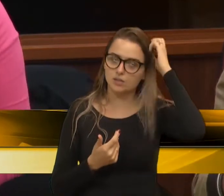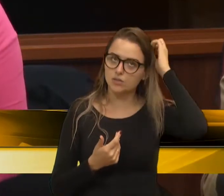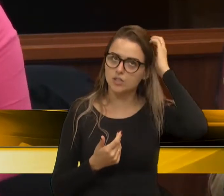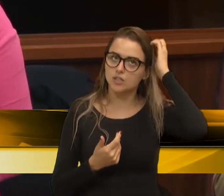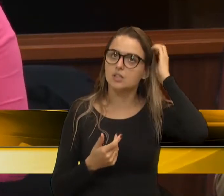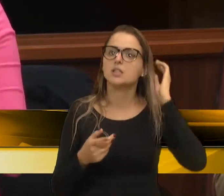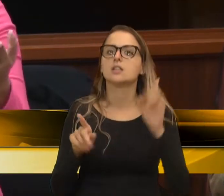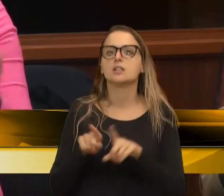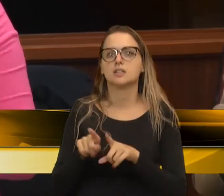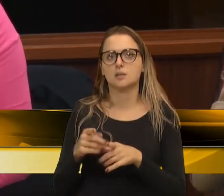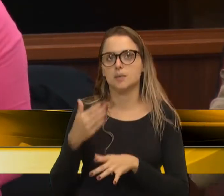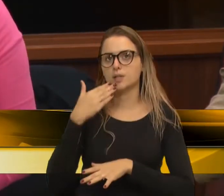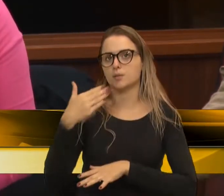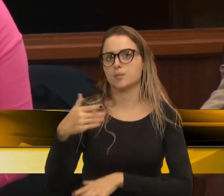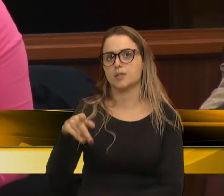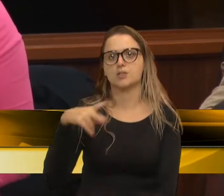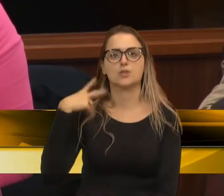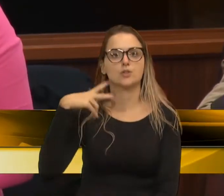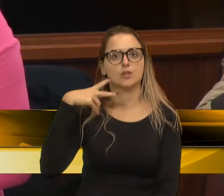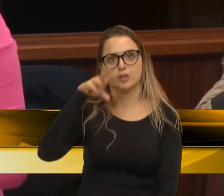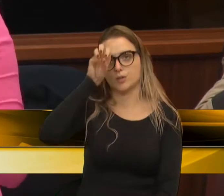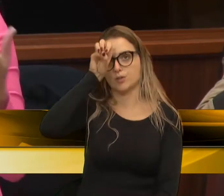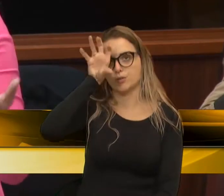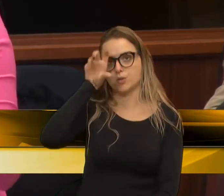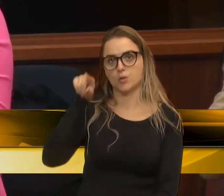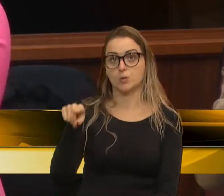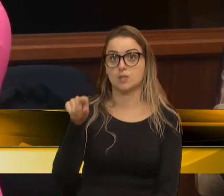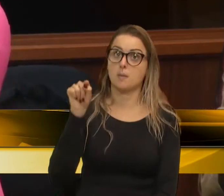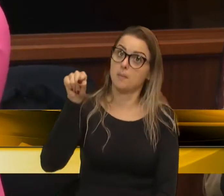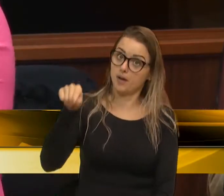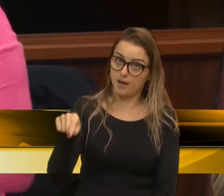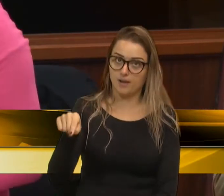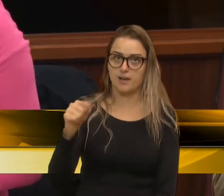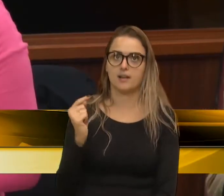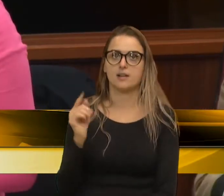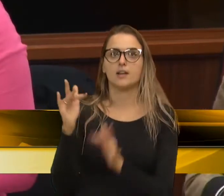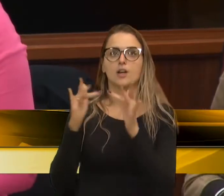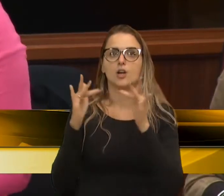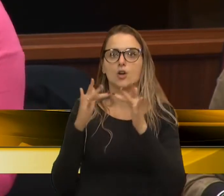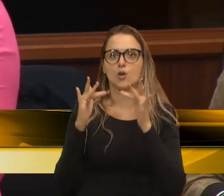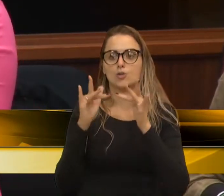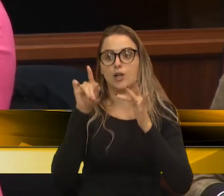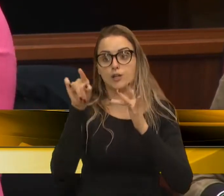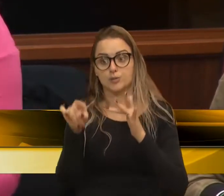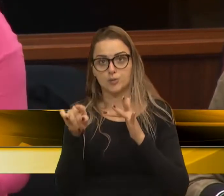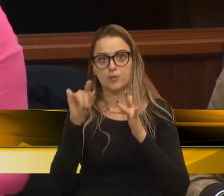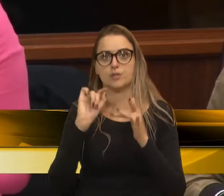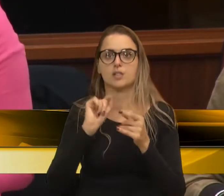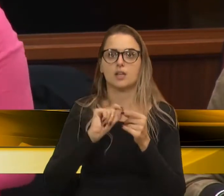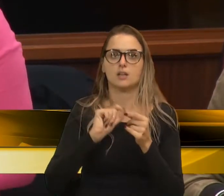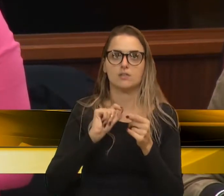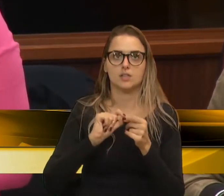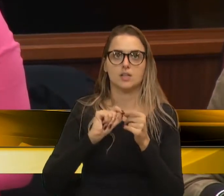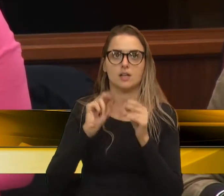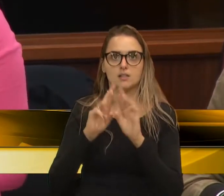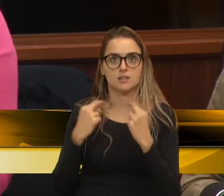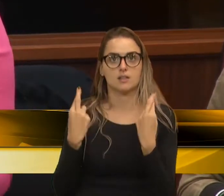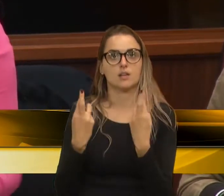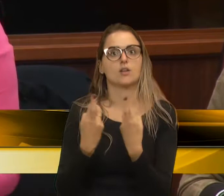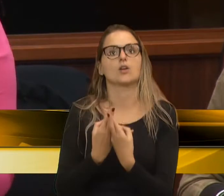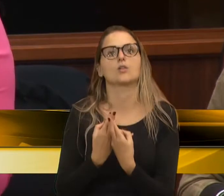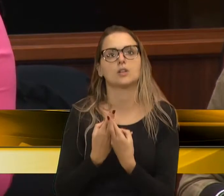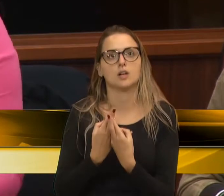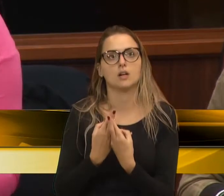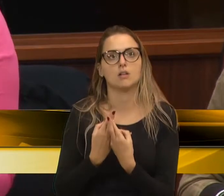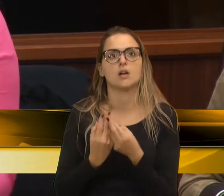ao líder do governo, vereador Elisandro Fiuza, para que contatasse com o senhor e fizesse esse